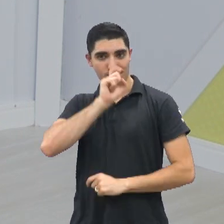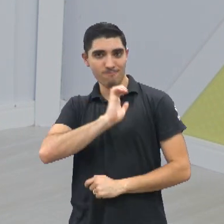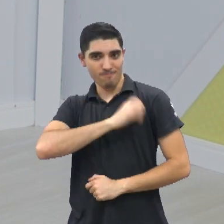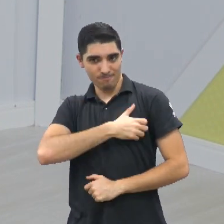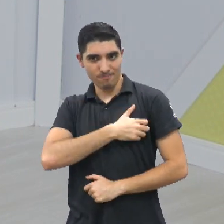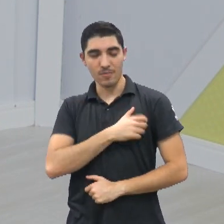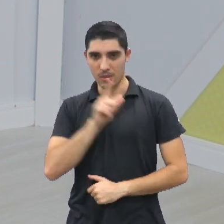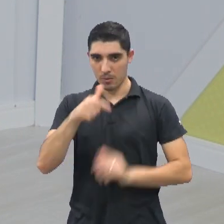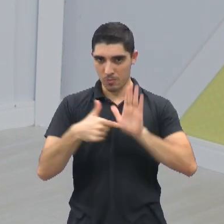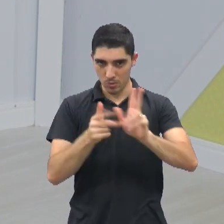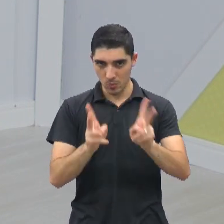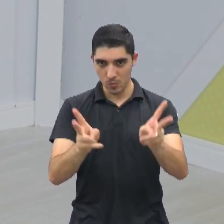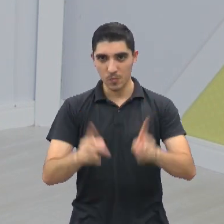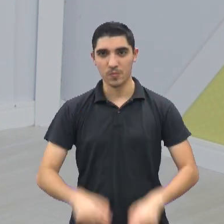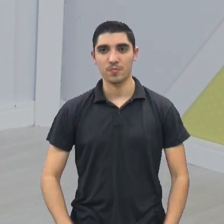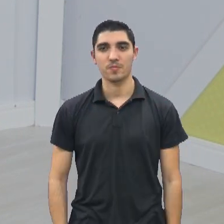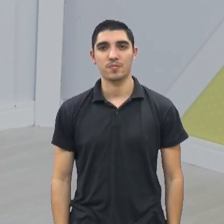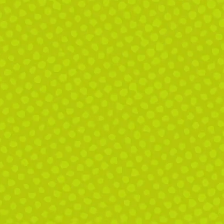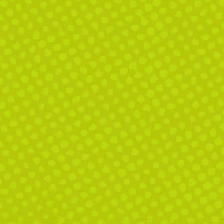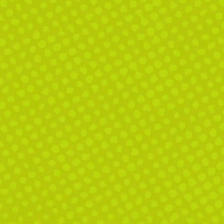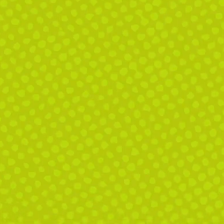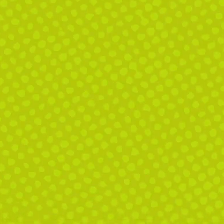h não sai daí já já